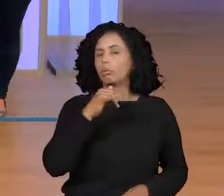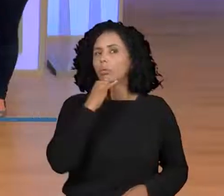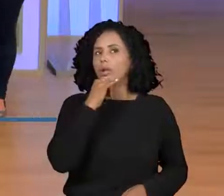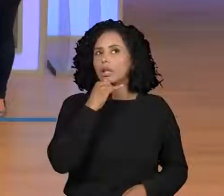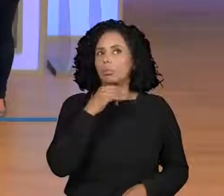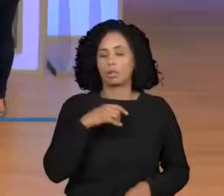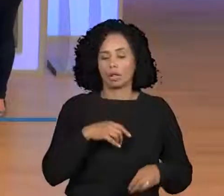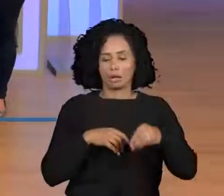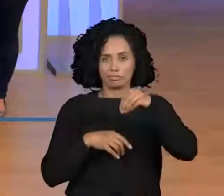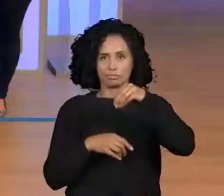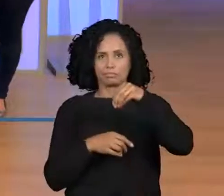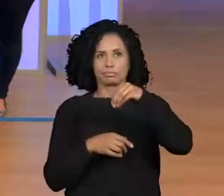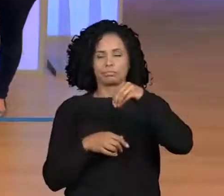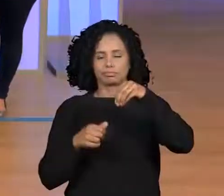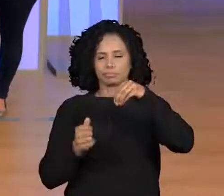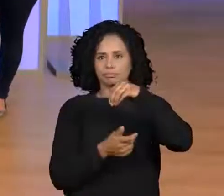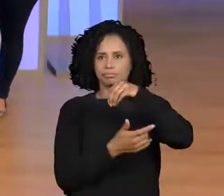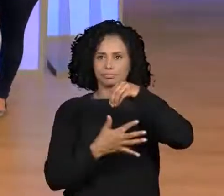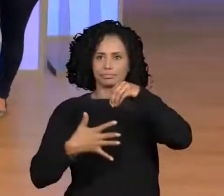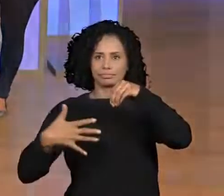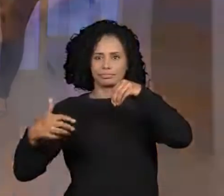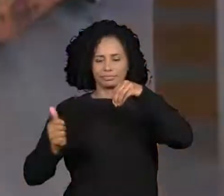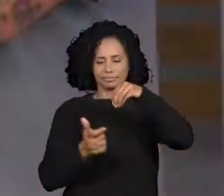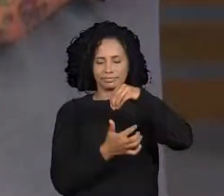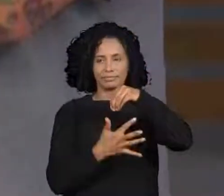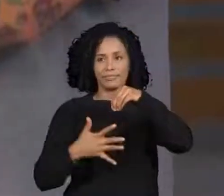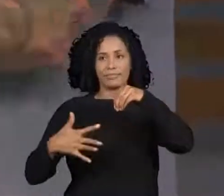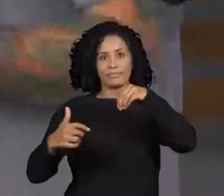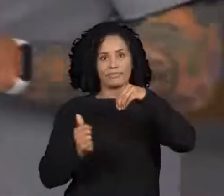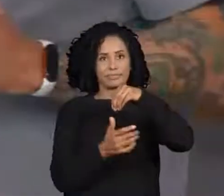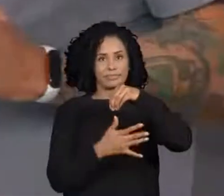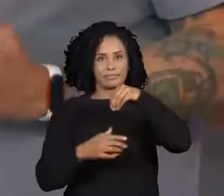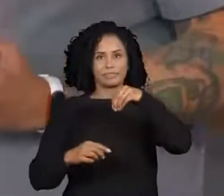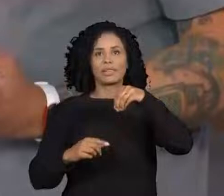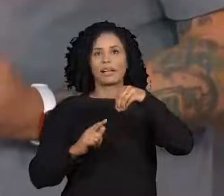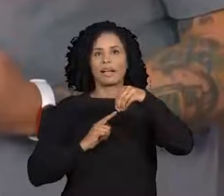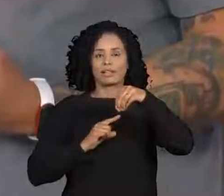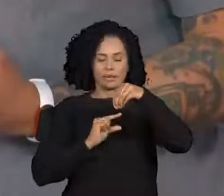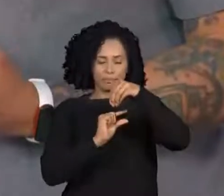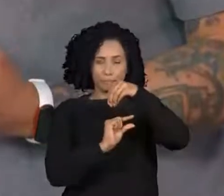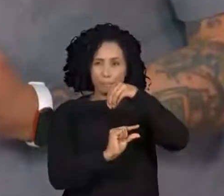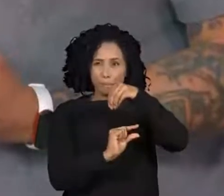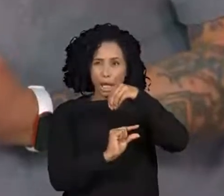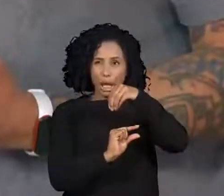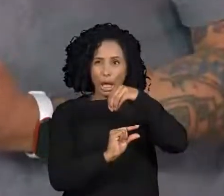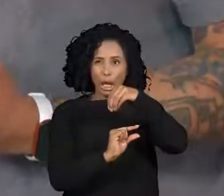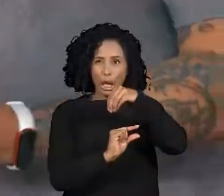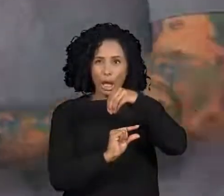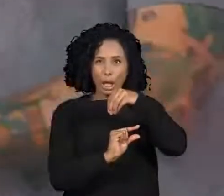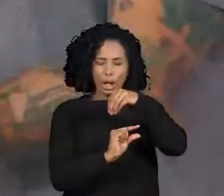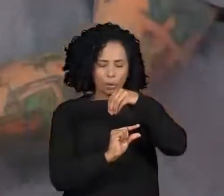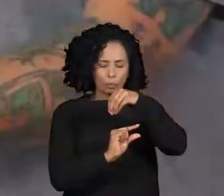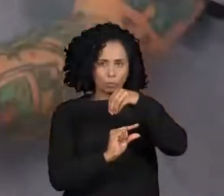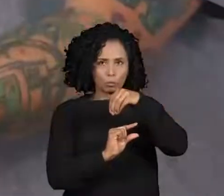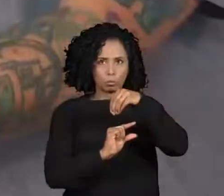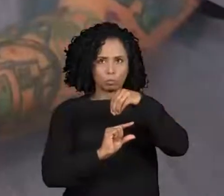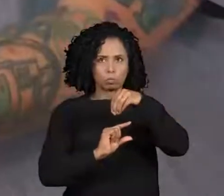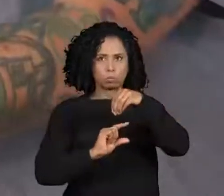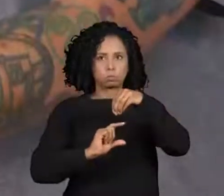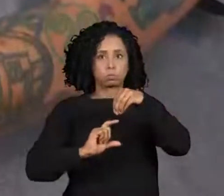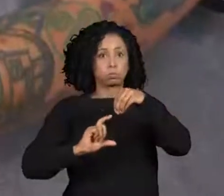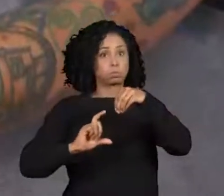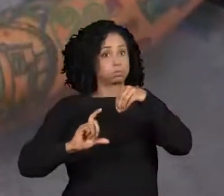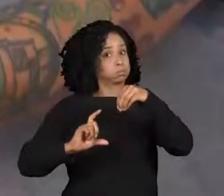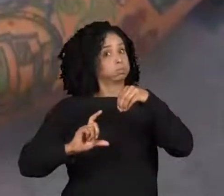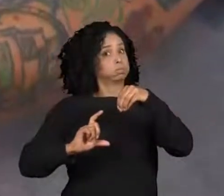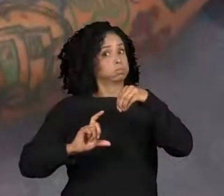umas pecinhas do mais agudo para o mais grave. Então, olha só, aqui, no mais agudo, para o